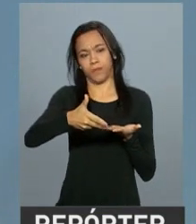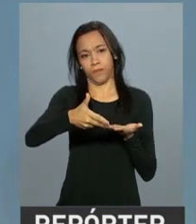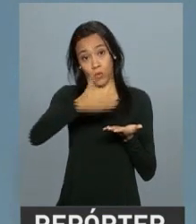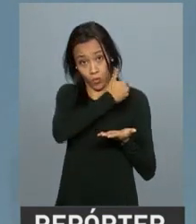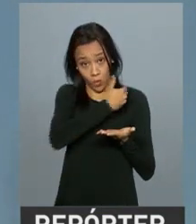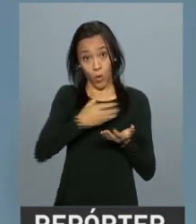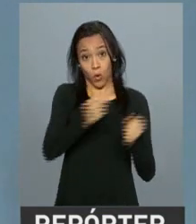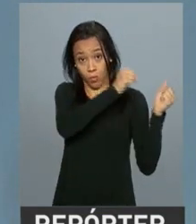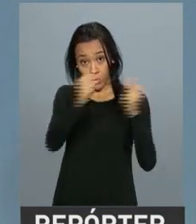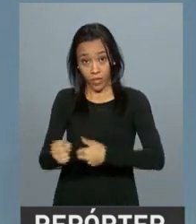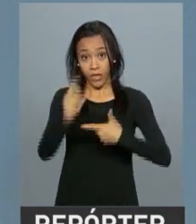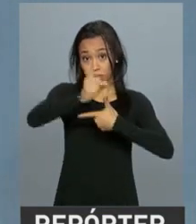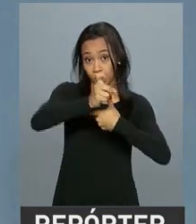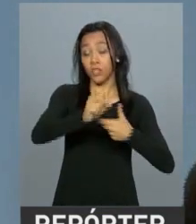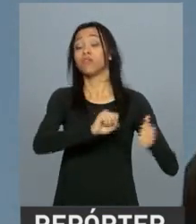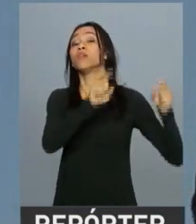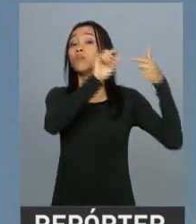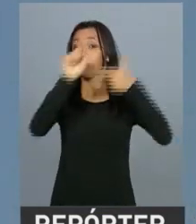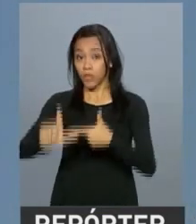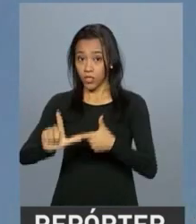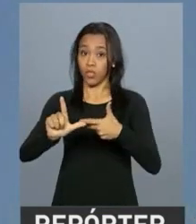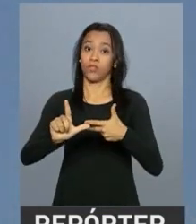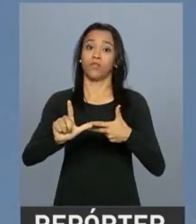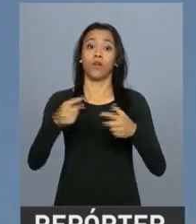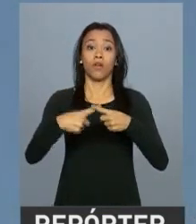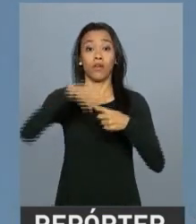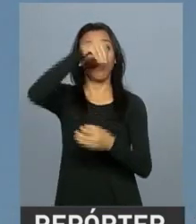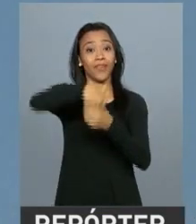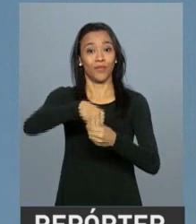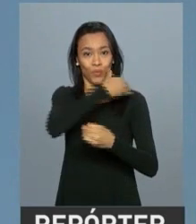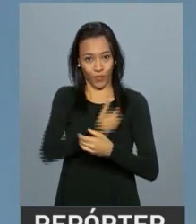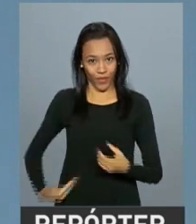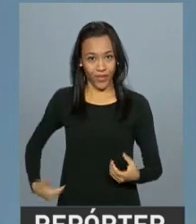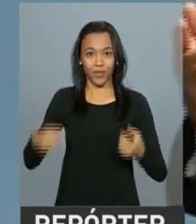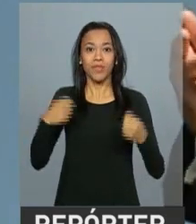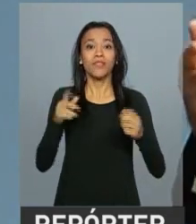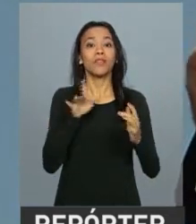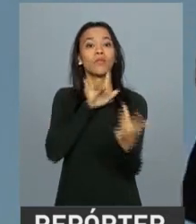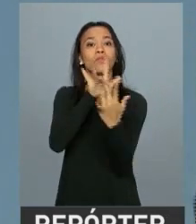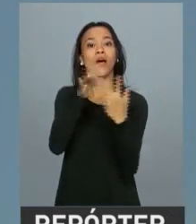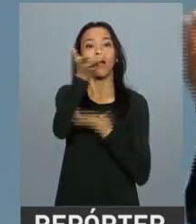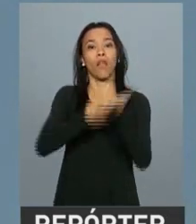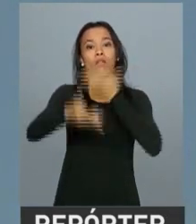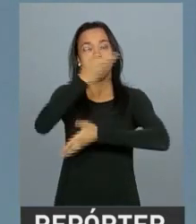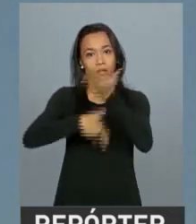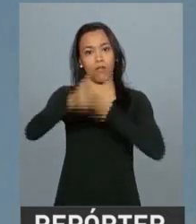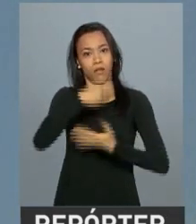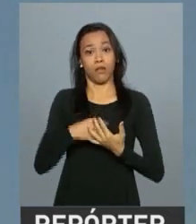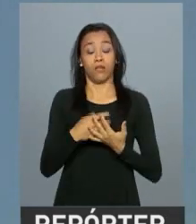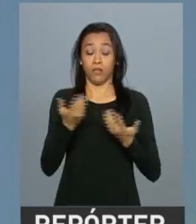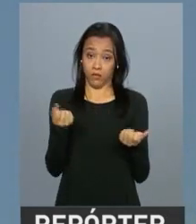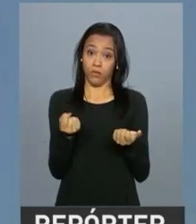o executivo e o legislativo. Porque num Estado democrático tem que haver uma interação destes dois